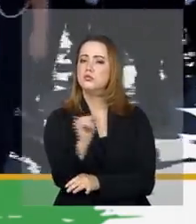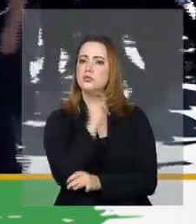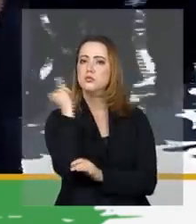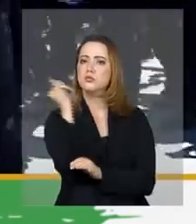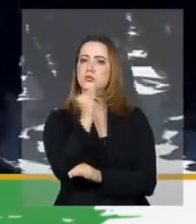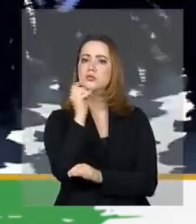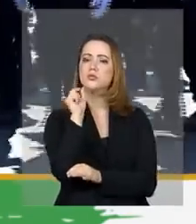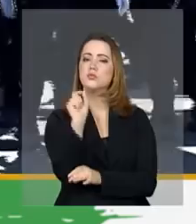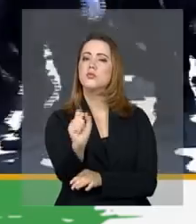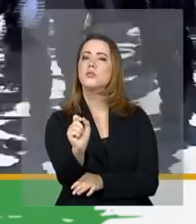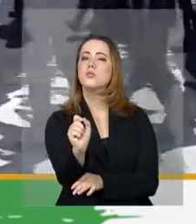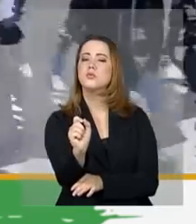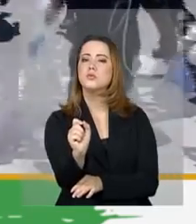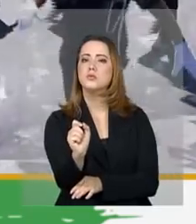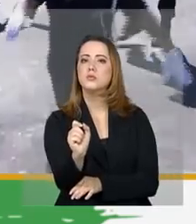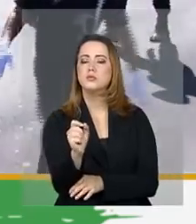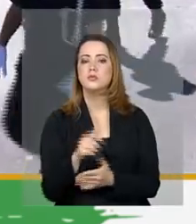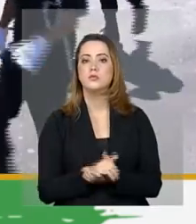para